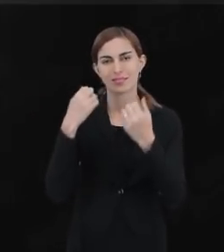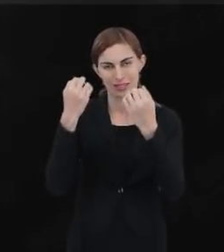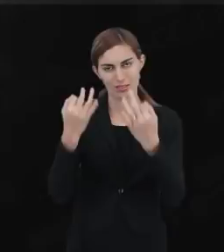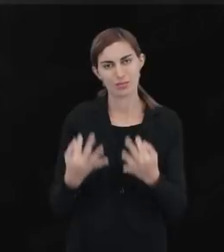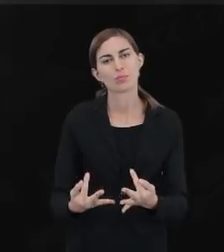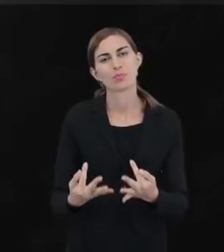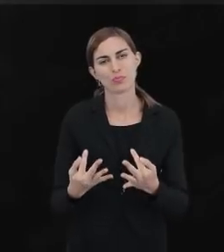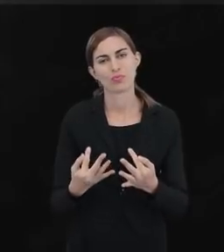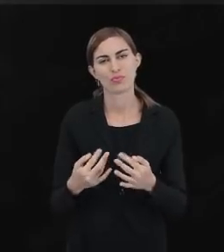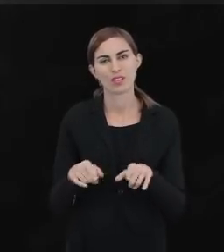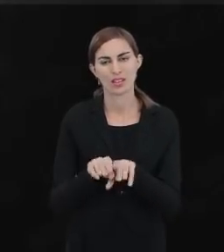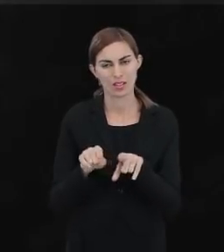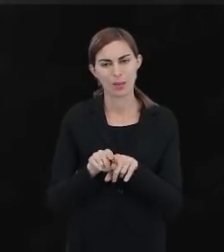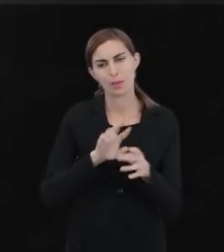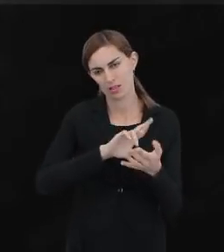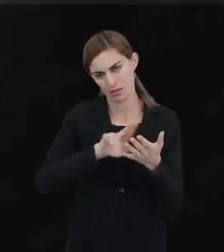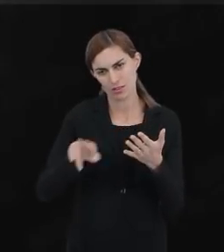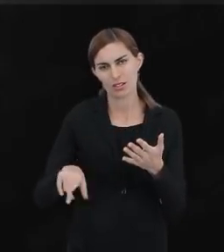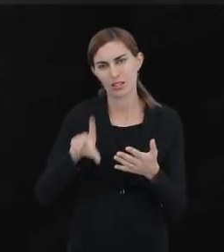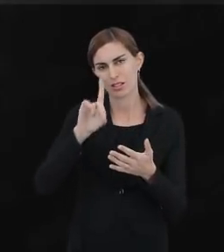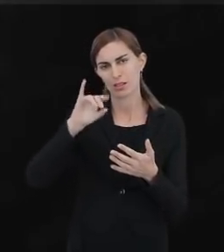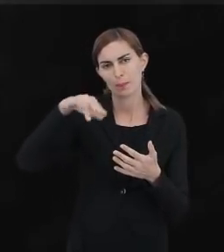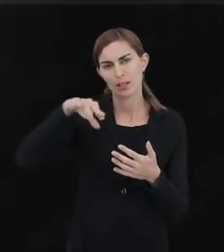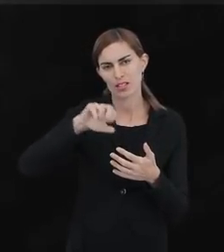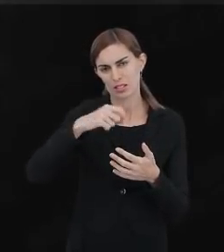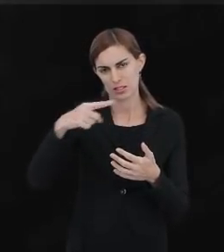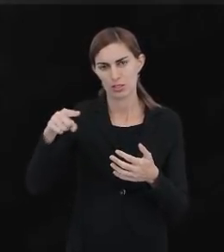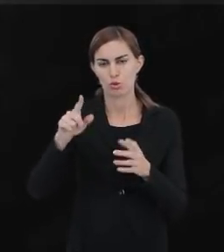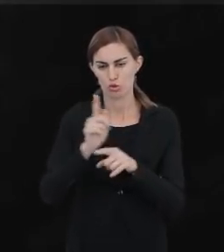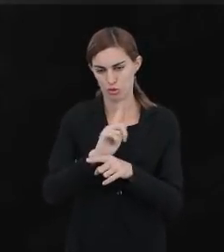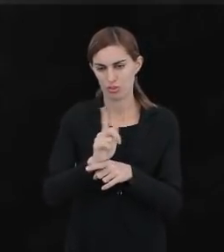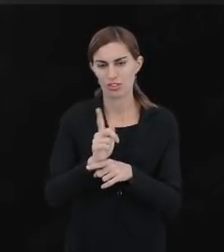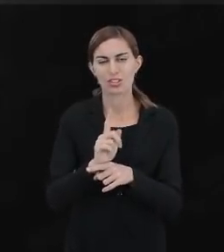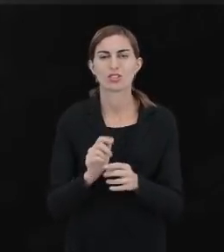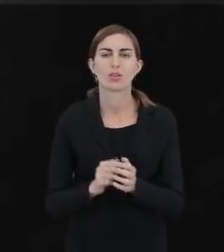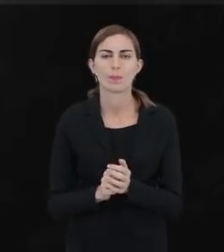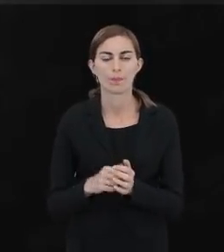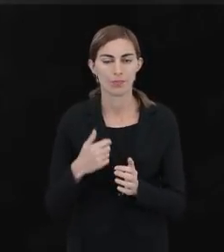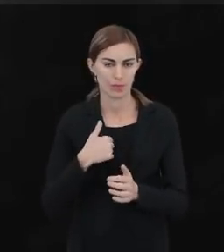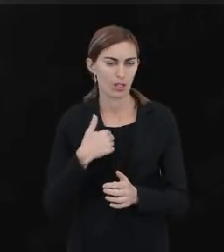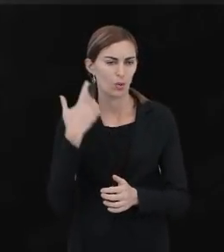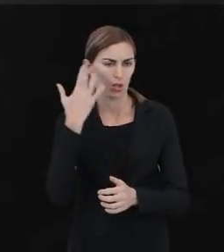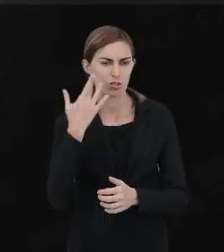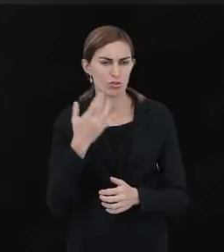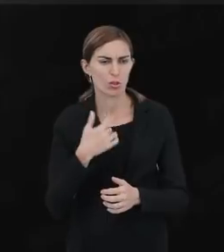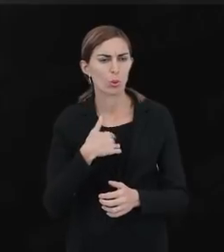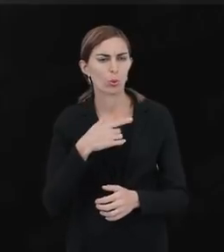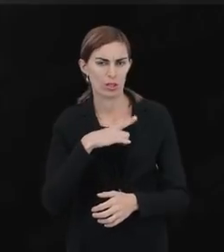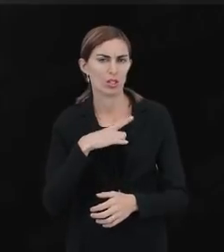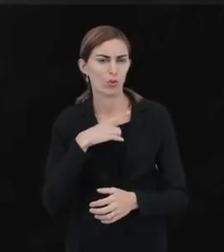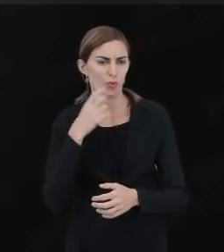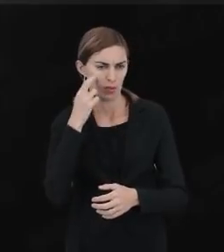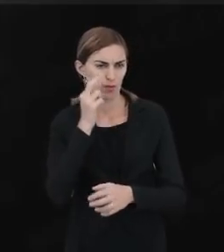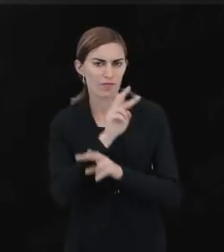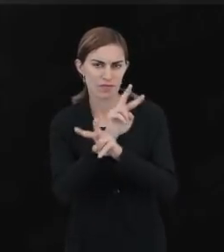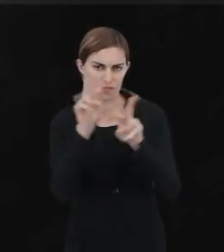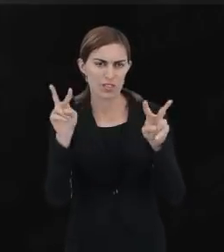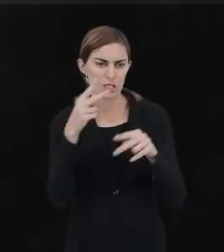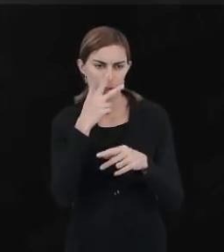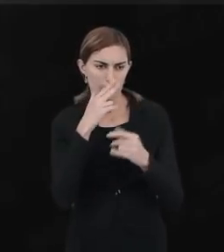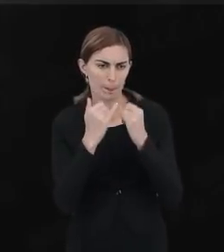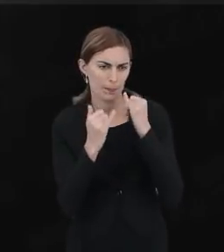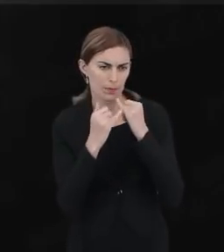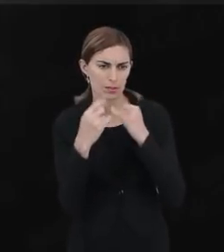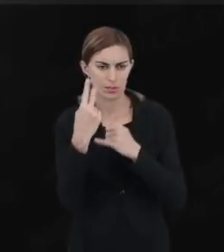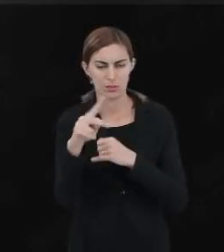é ter acesso a várias dimensões da gestão eu tenho uma visão parecida com a sua professora